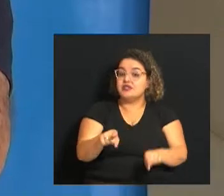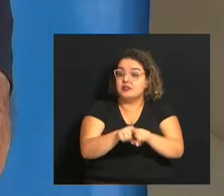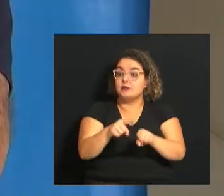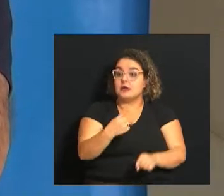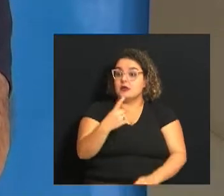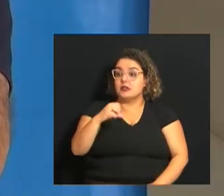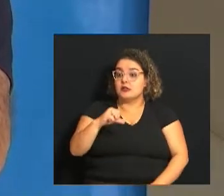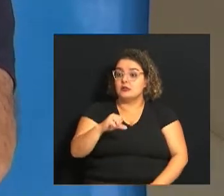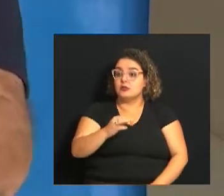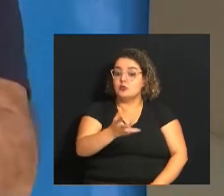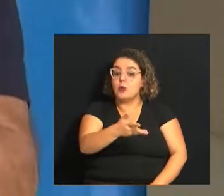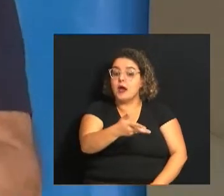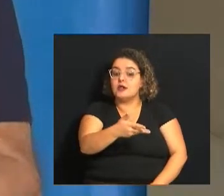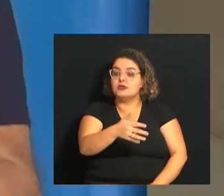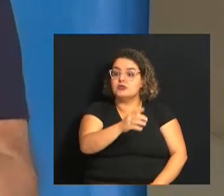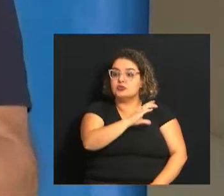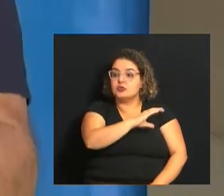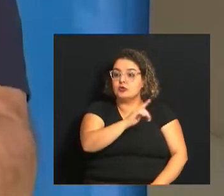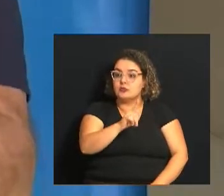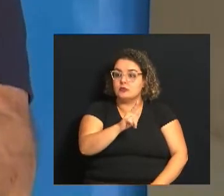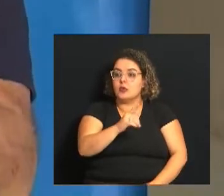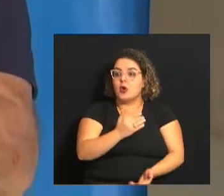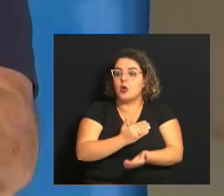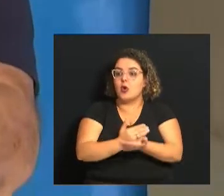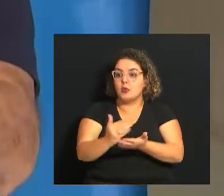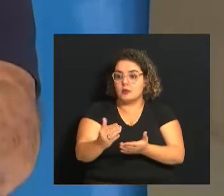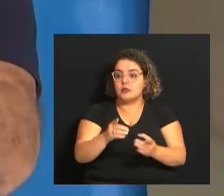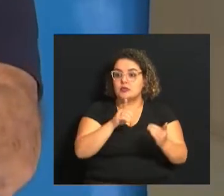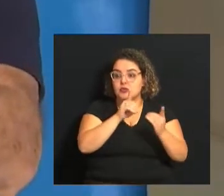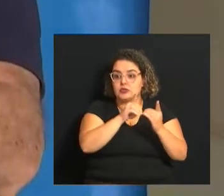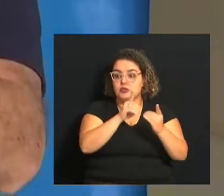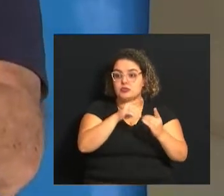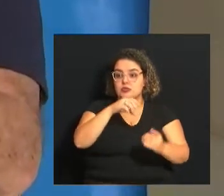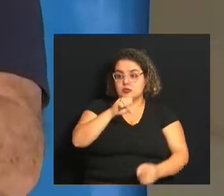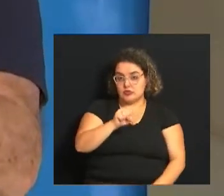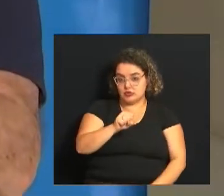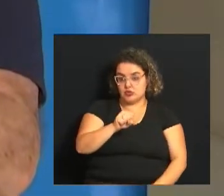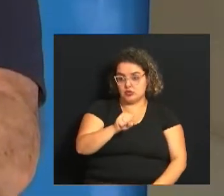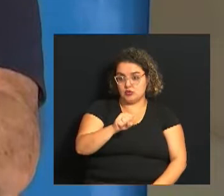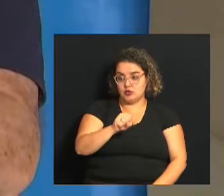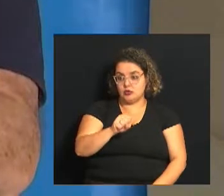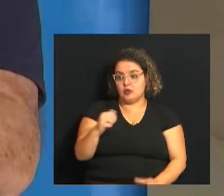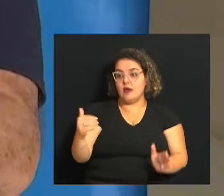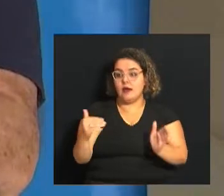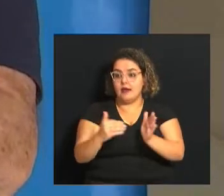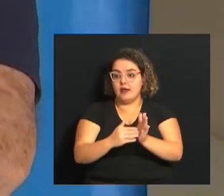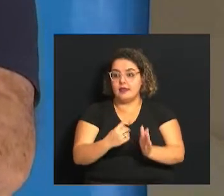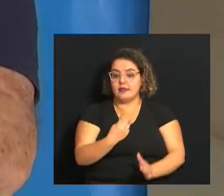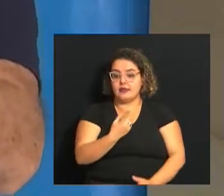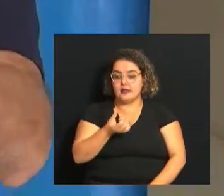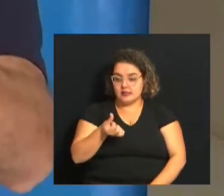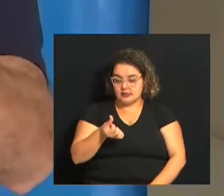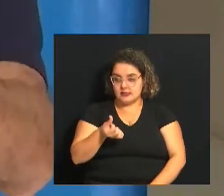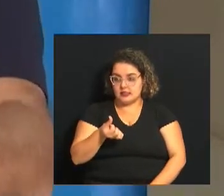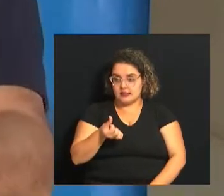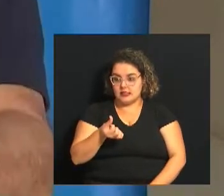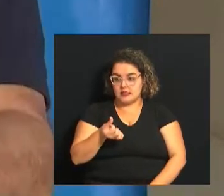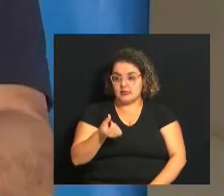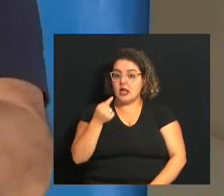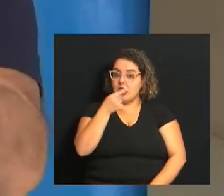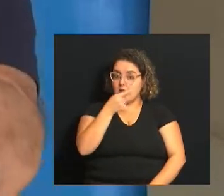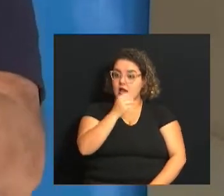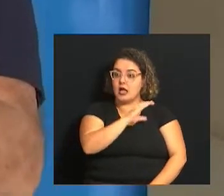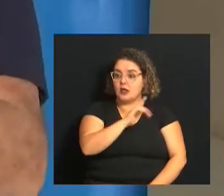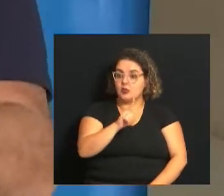do Campo Grande. Tá. Iniciamos o nosso atendimento a partir das 8 horas, vai até as 16 horas. Então, lá no